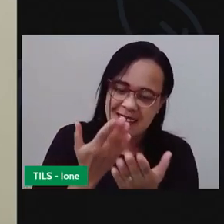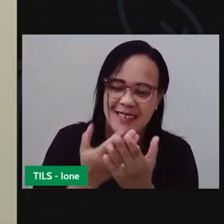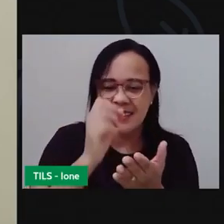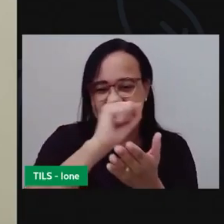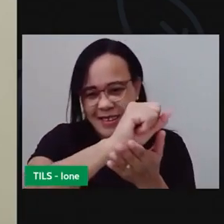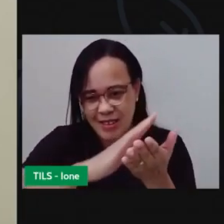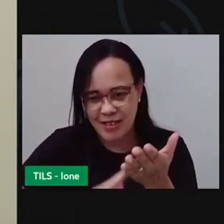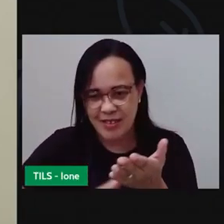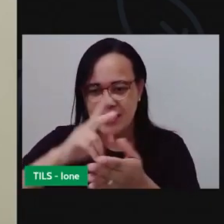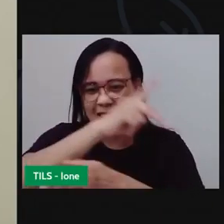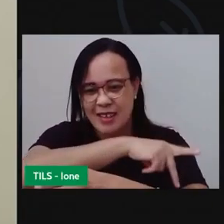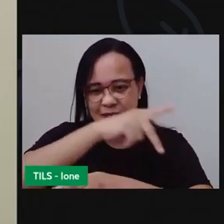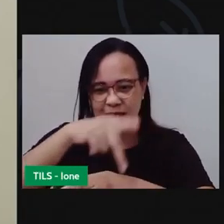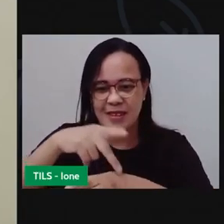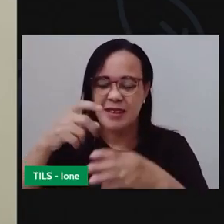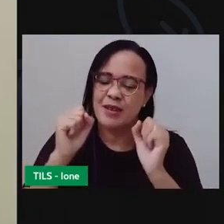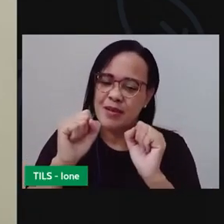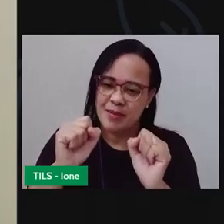acompanhar as atividades.